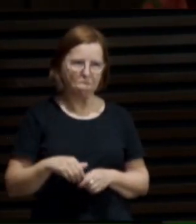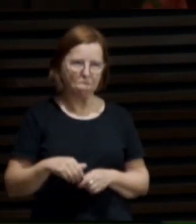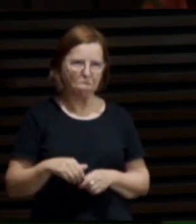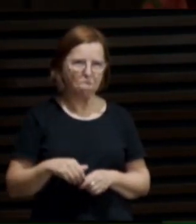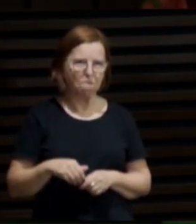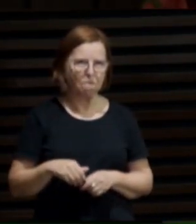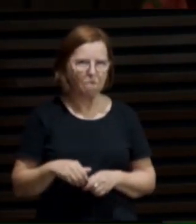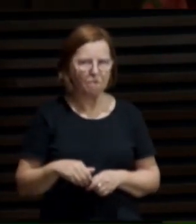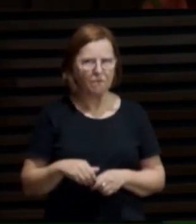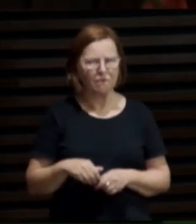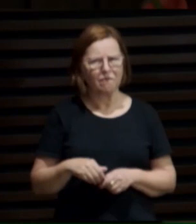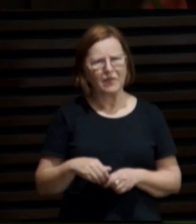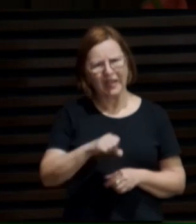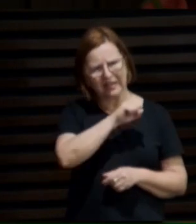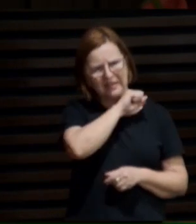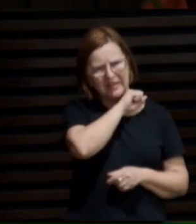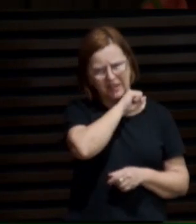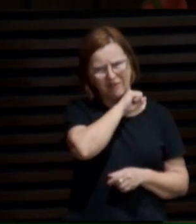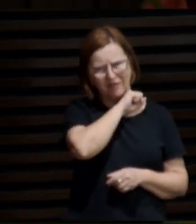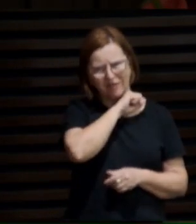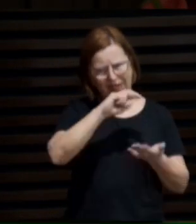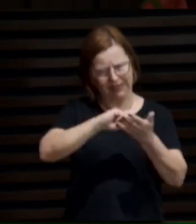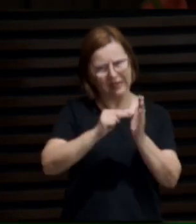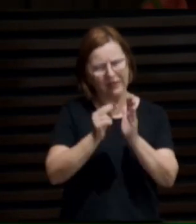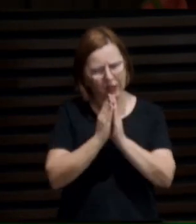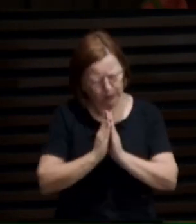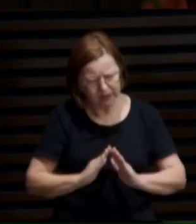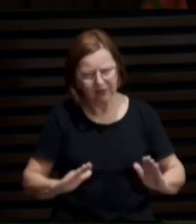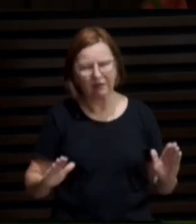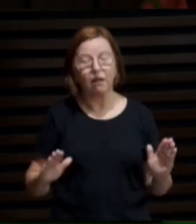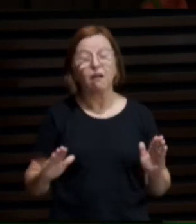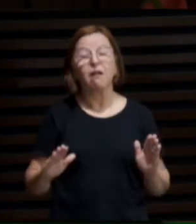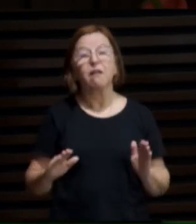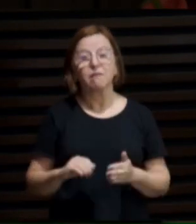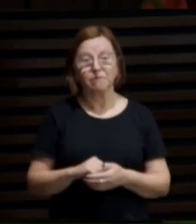Quer dizer que sacrifício é adoração? Ah,